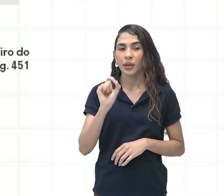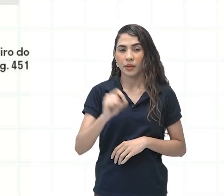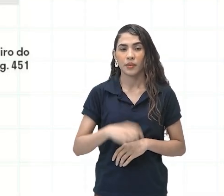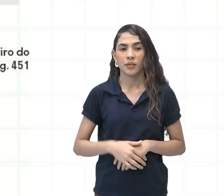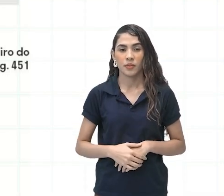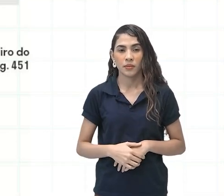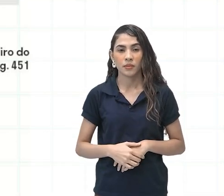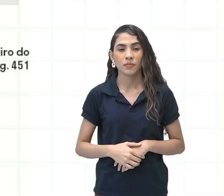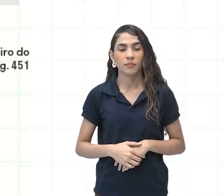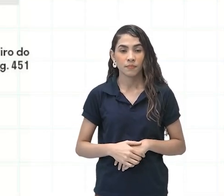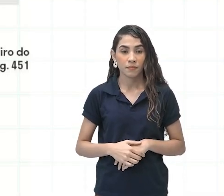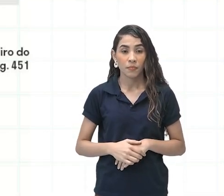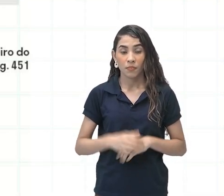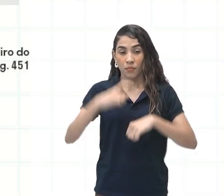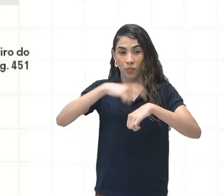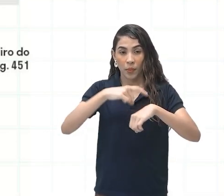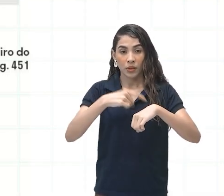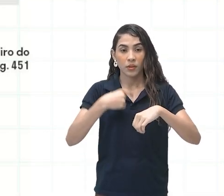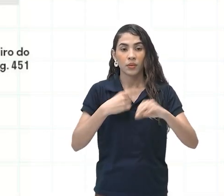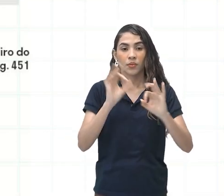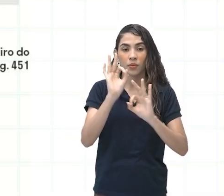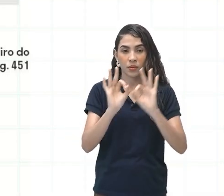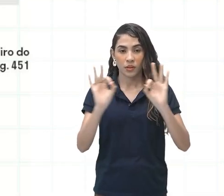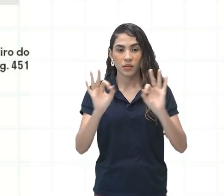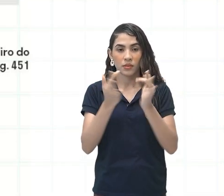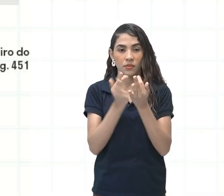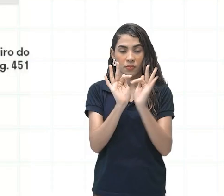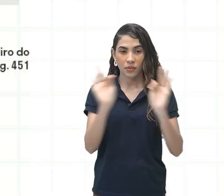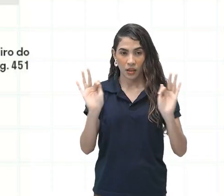tendência de, ao organizar frases,